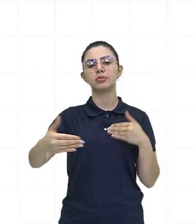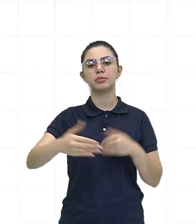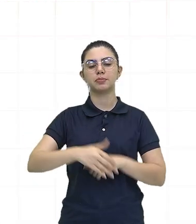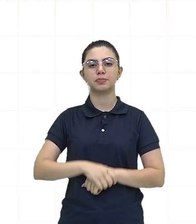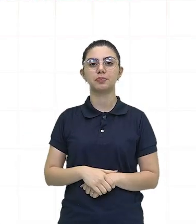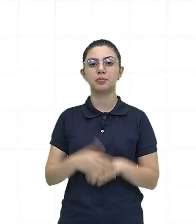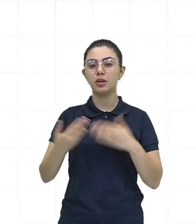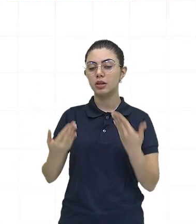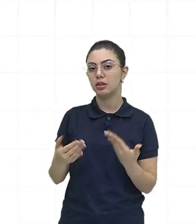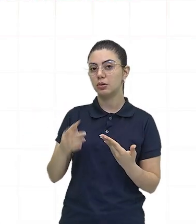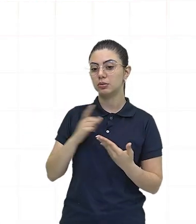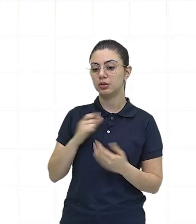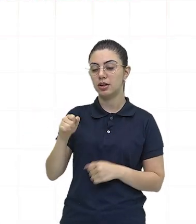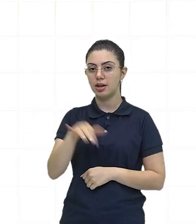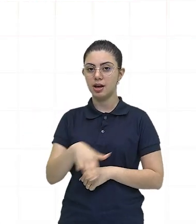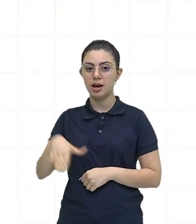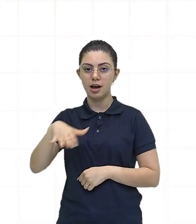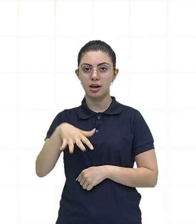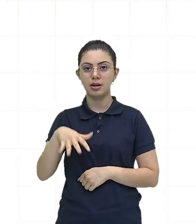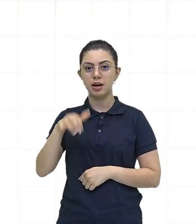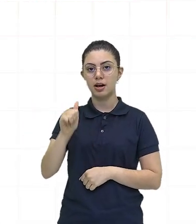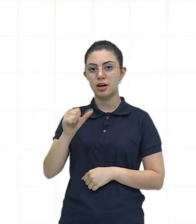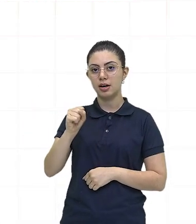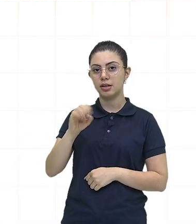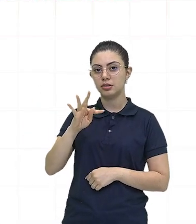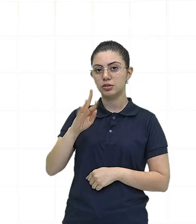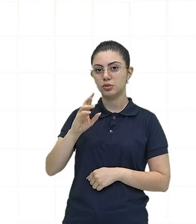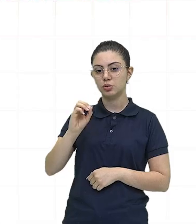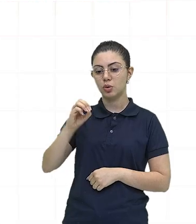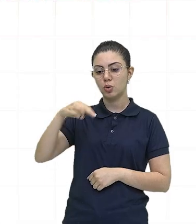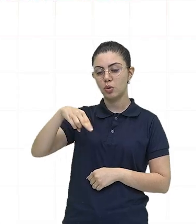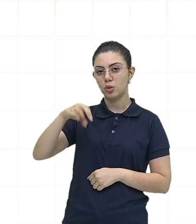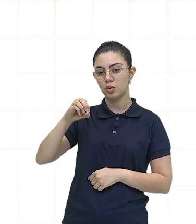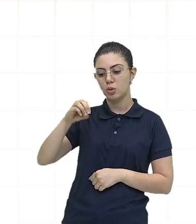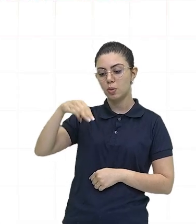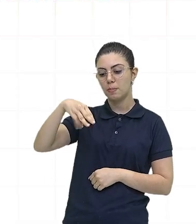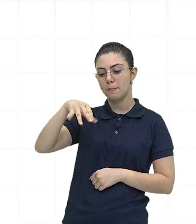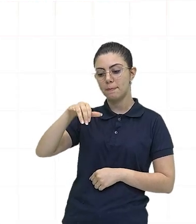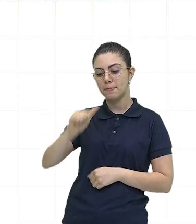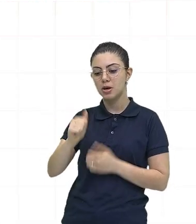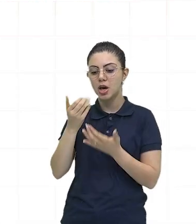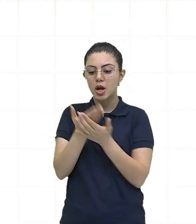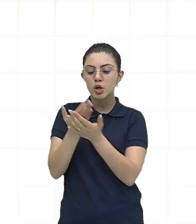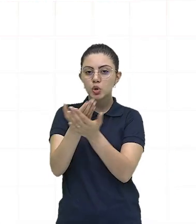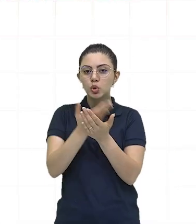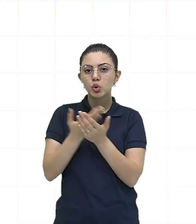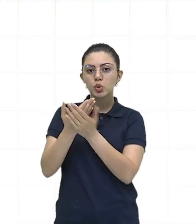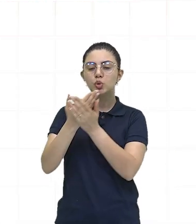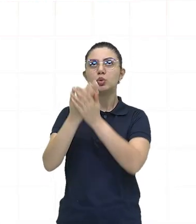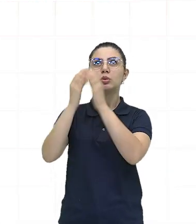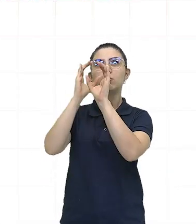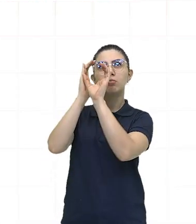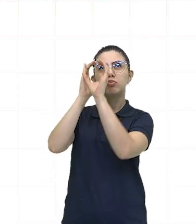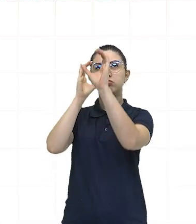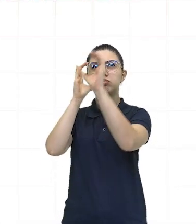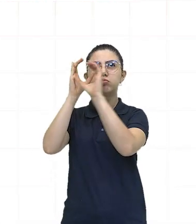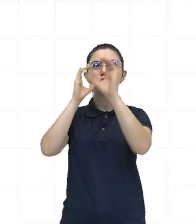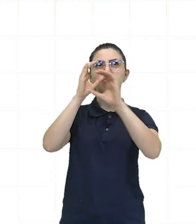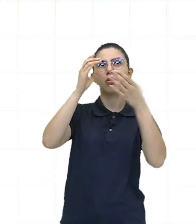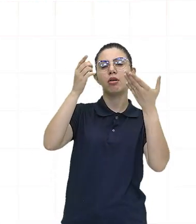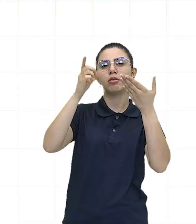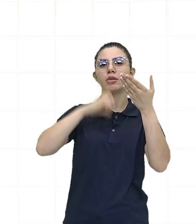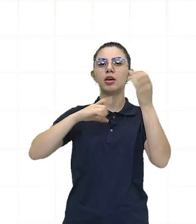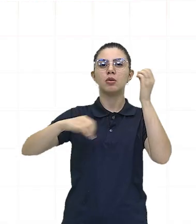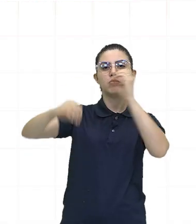a astronomia ela é a ciência que se preocupa em estudar os corpos celestes,